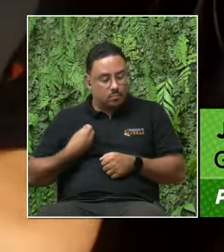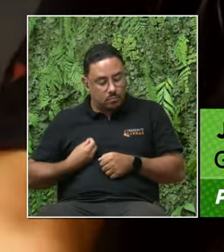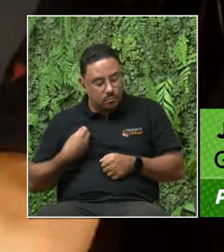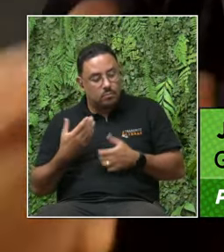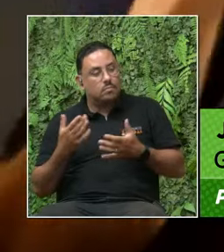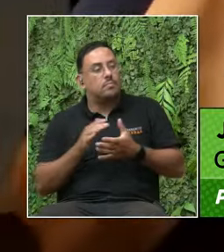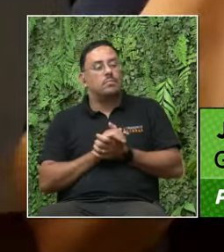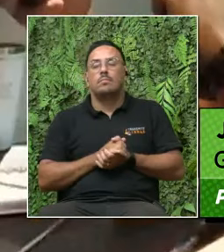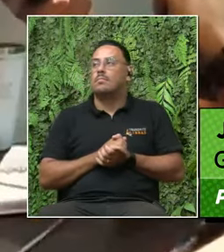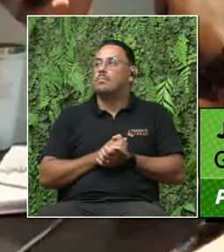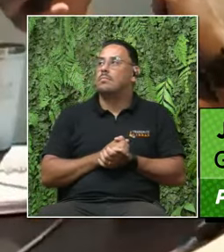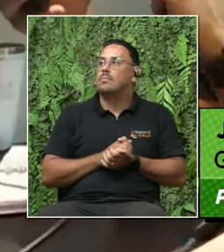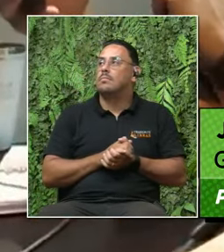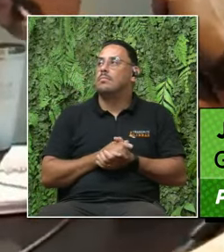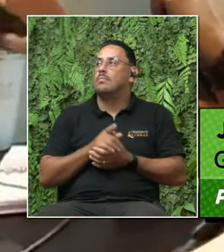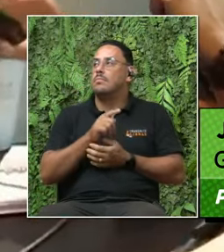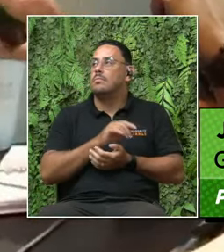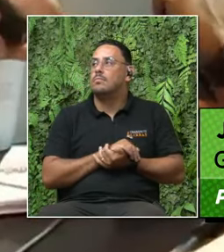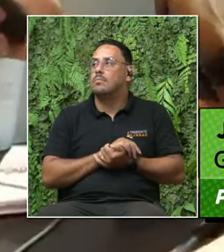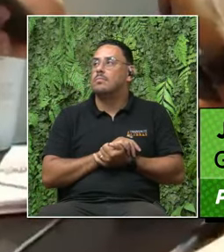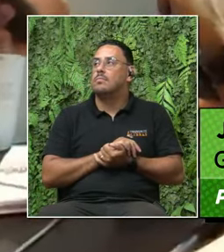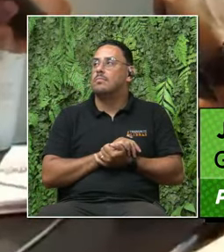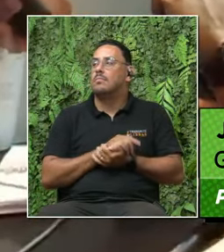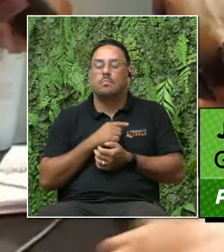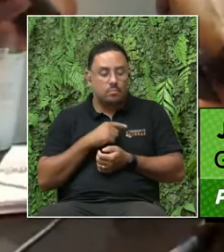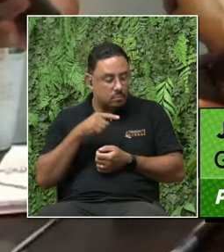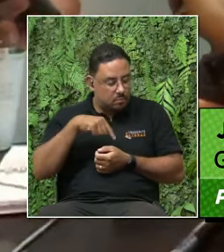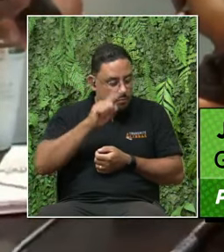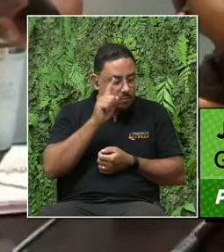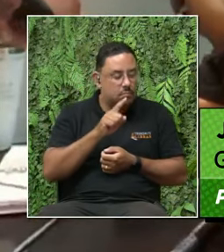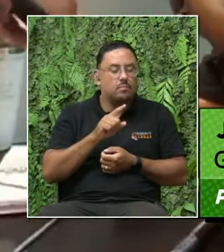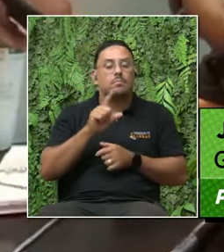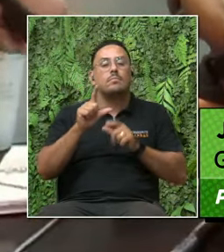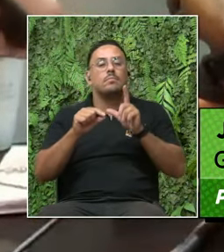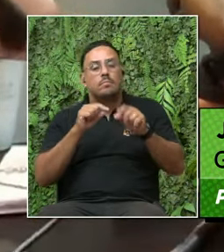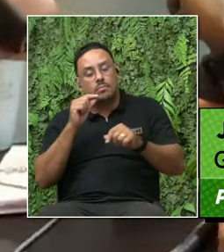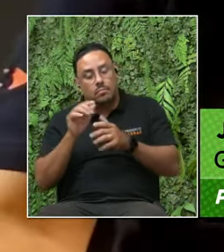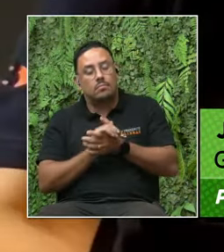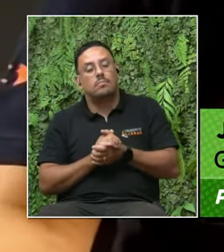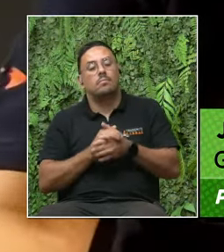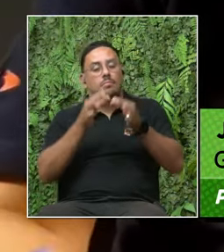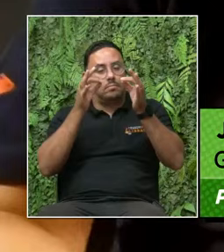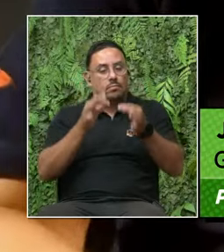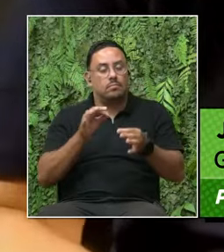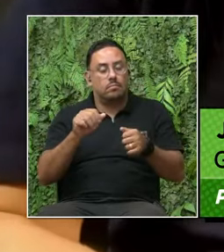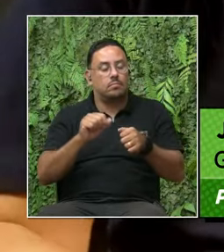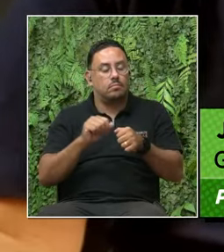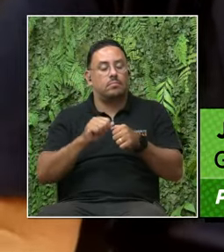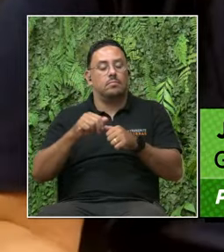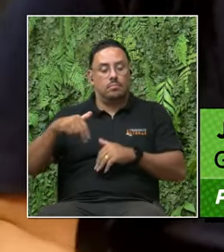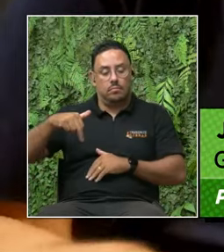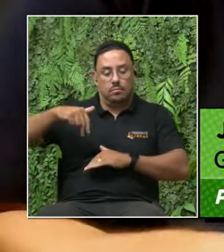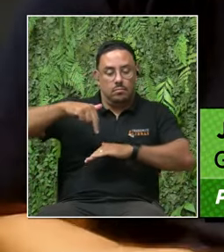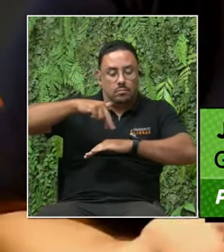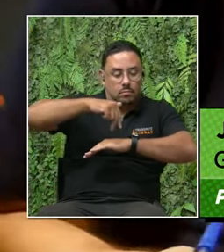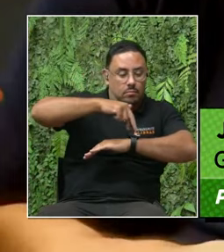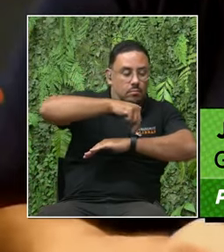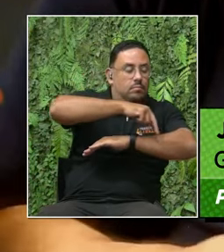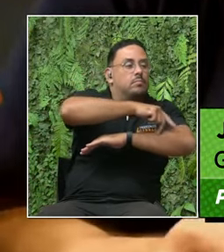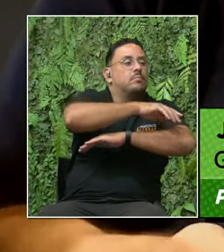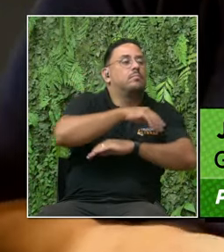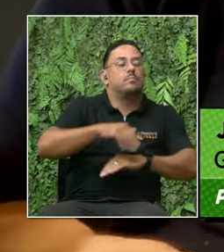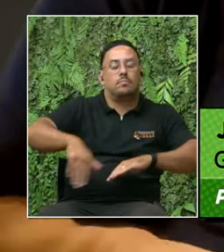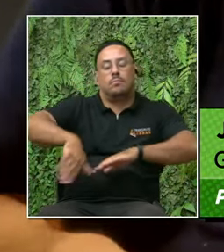na na na sex shop Tá bom nós vamos lá na sex shop escolher o tamanho direitinho para você fazer o seu desfile na Nossa Senhora do